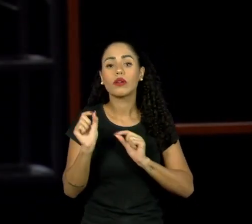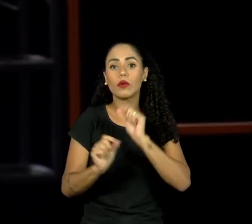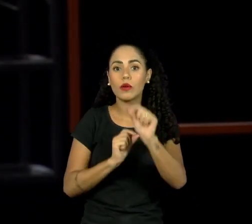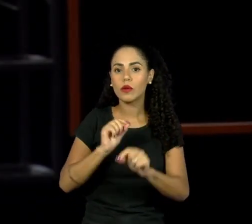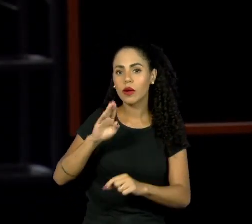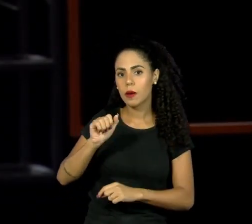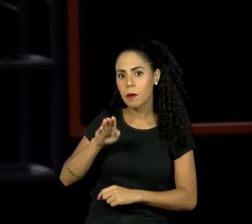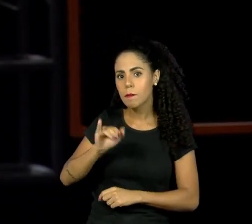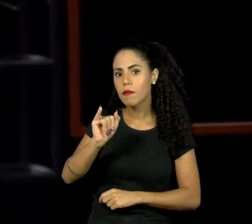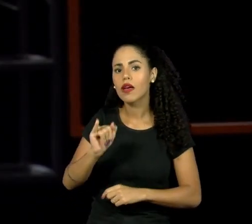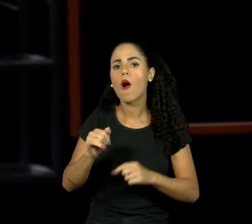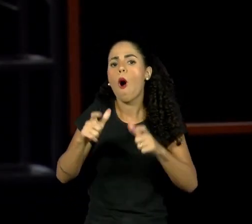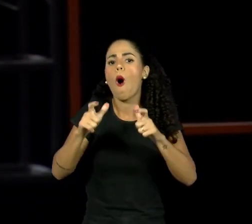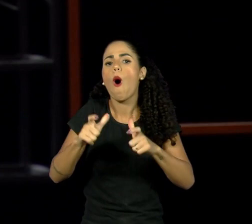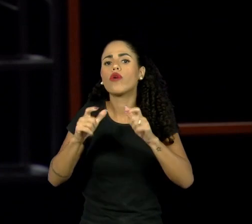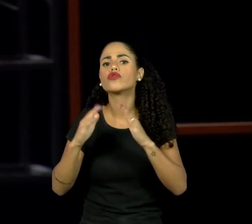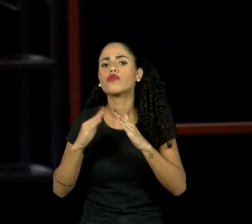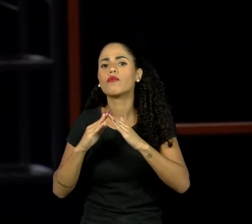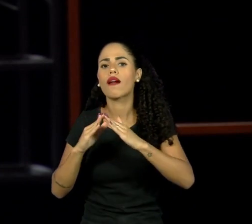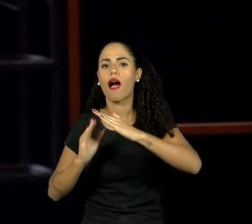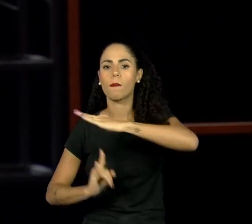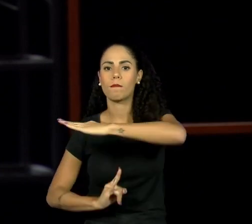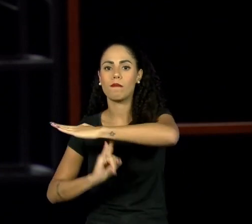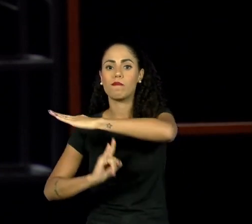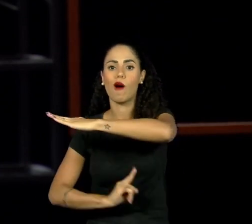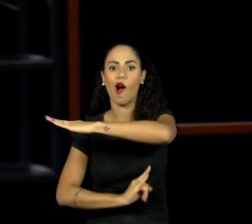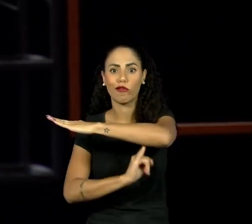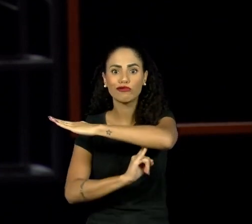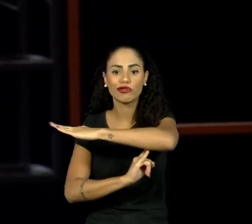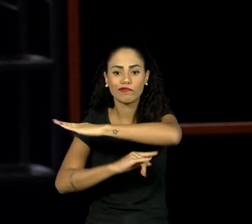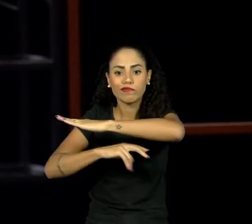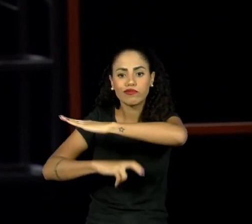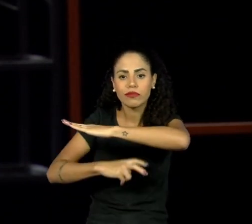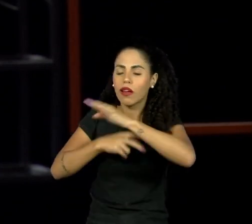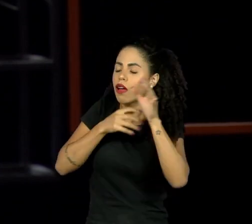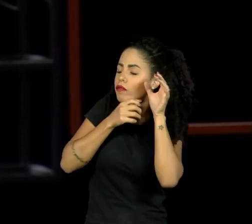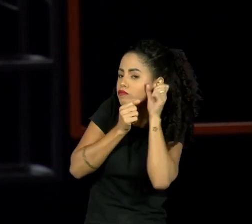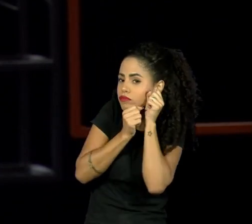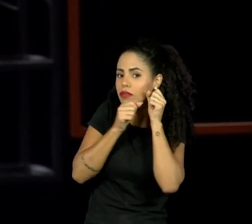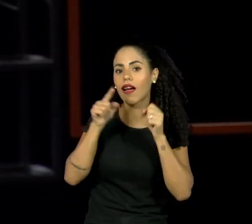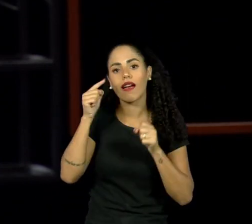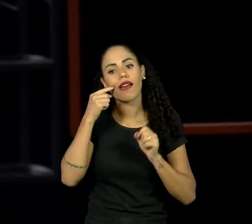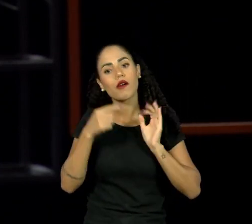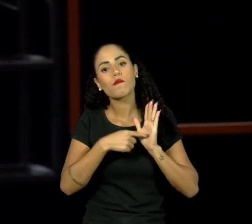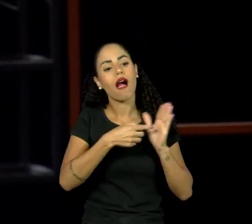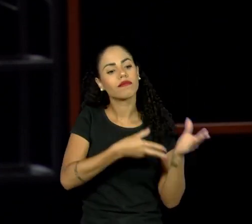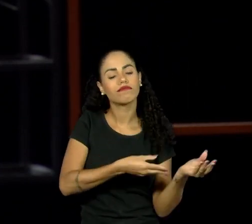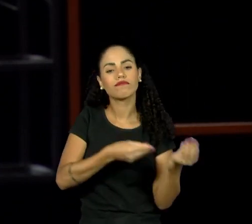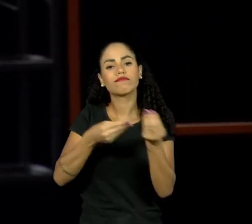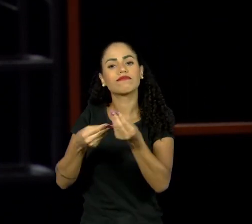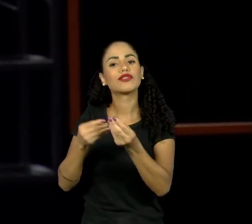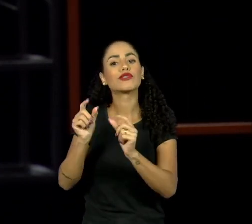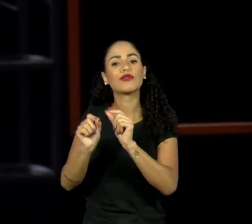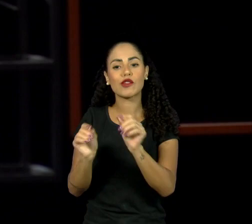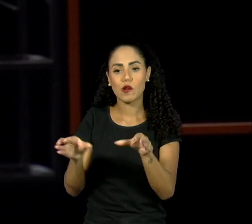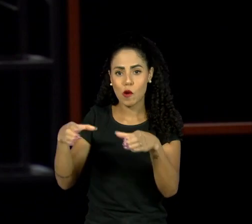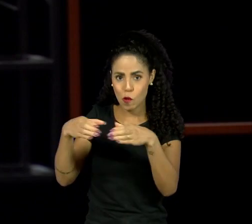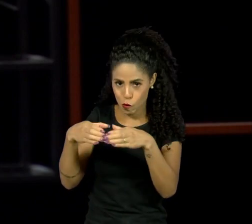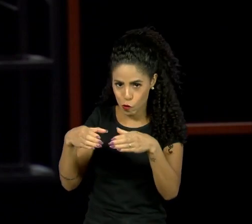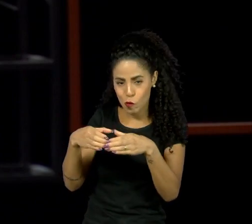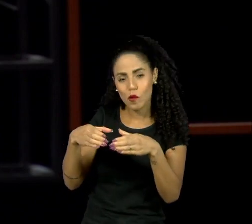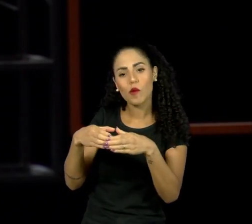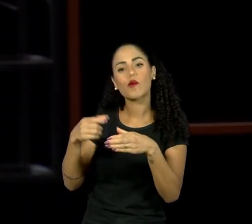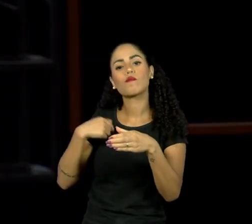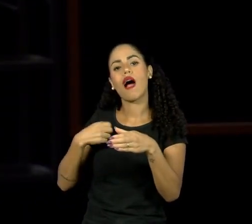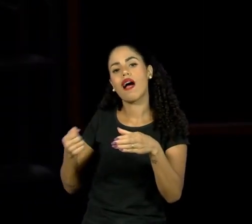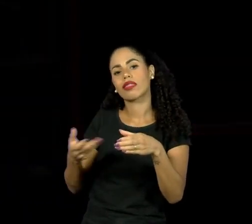alojar debaixo da ponte de Piatã e, através de uma amiga, foi apresentada aos demais futuros integrantes do grupo